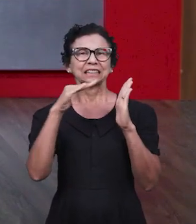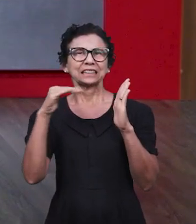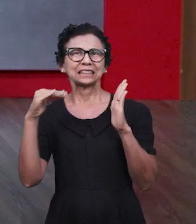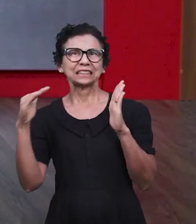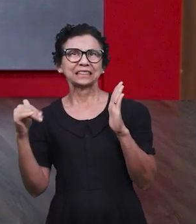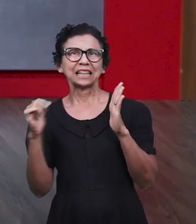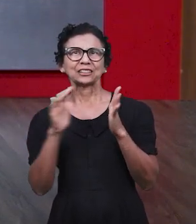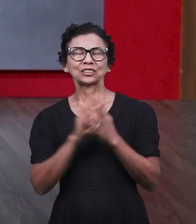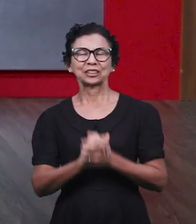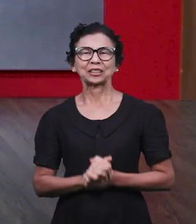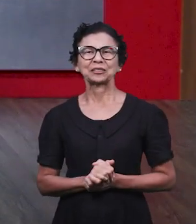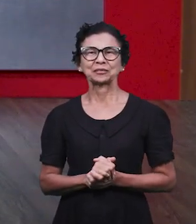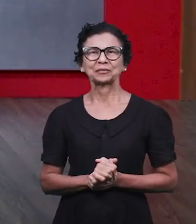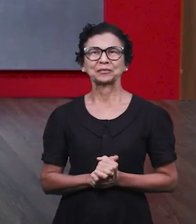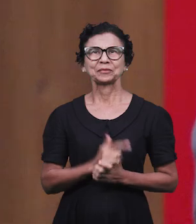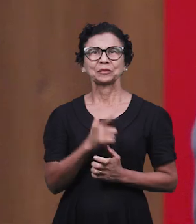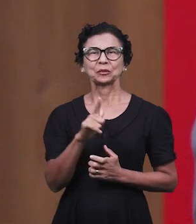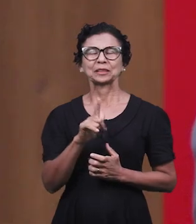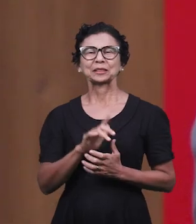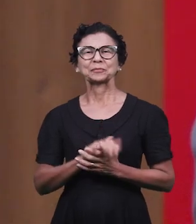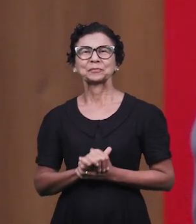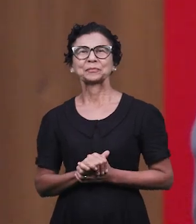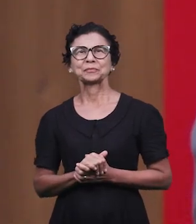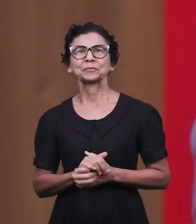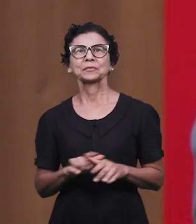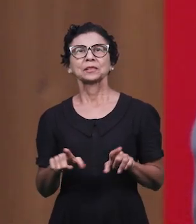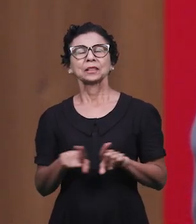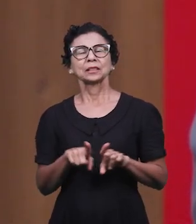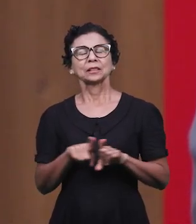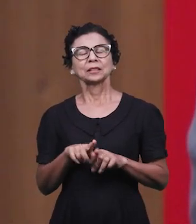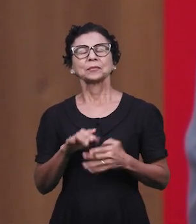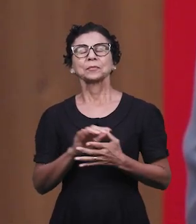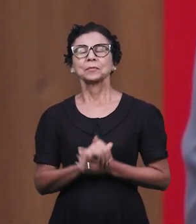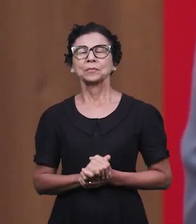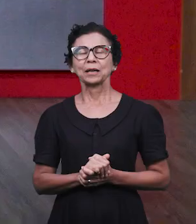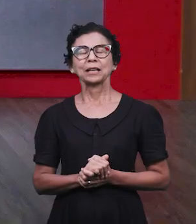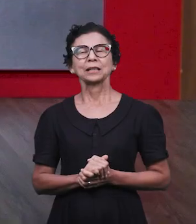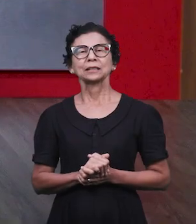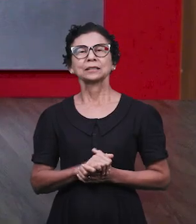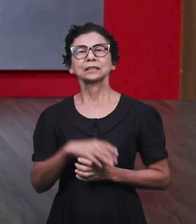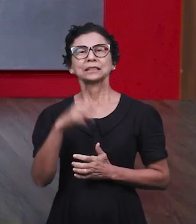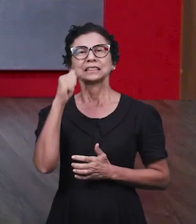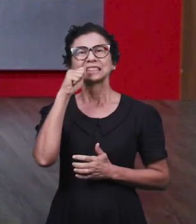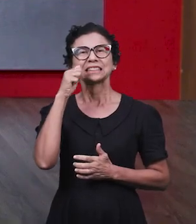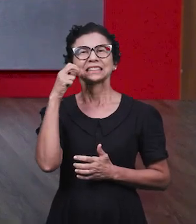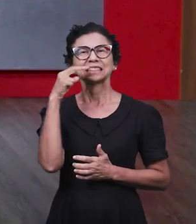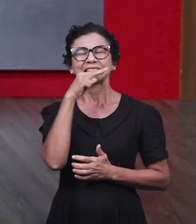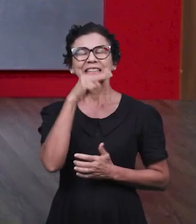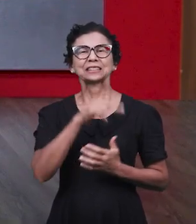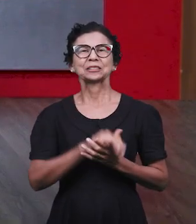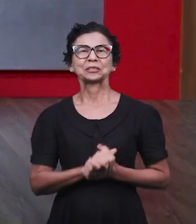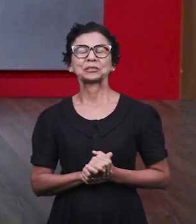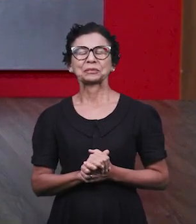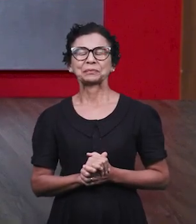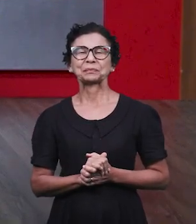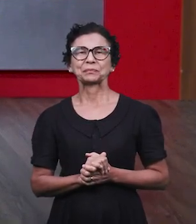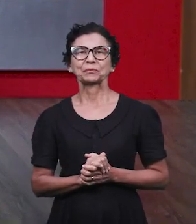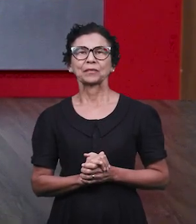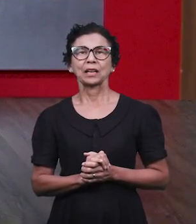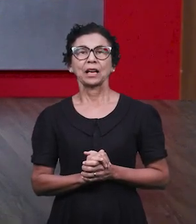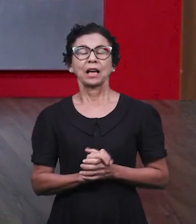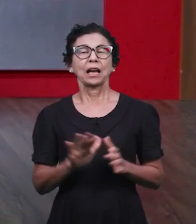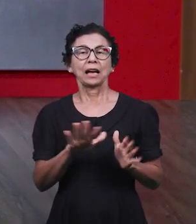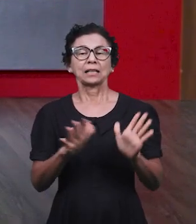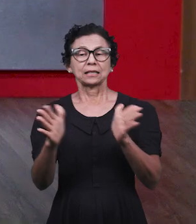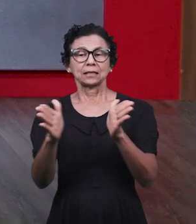de odontologia estética e reabilitação oral. E eu também sou cirurgião dentista, atuo na área de pacientes